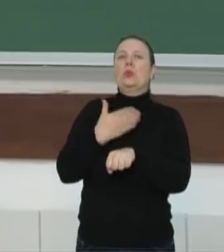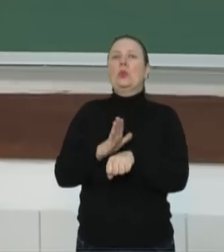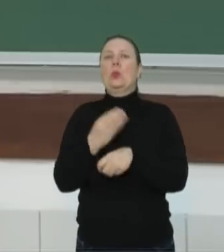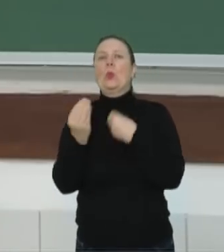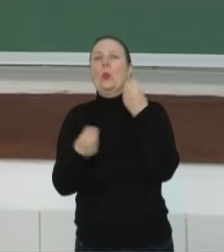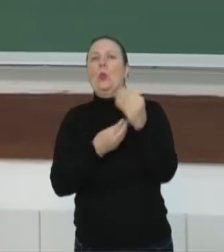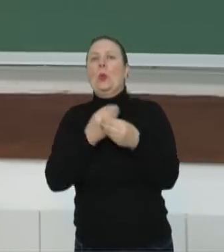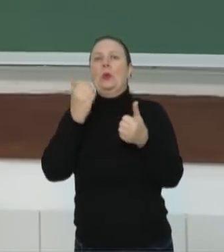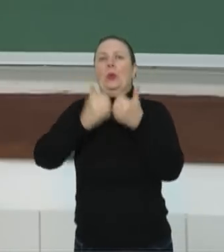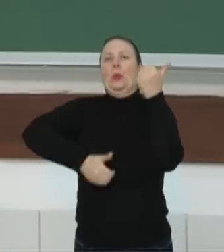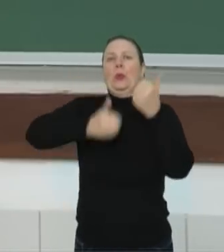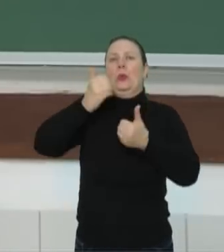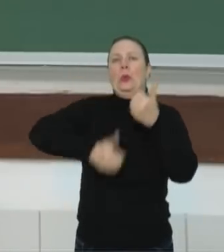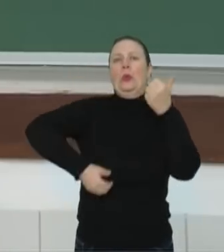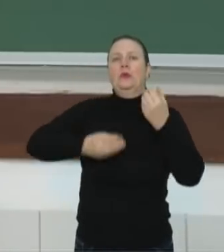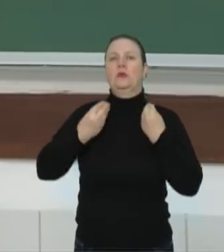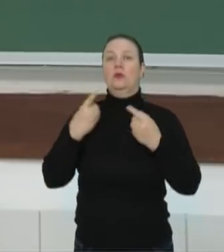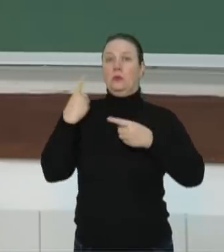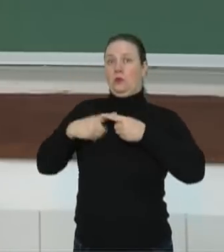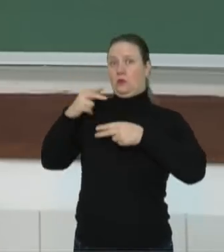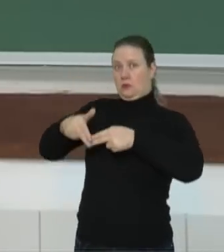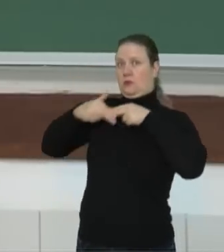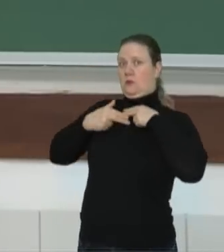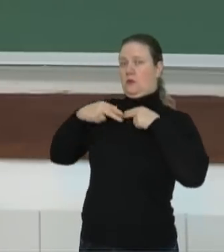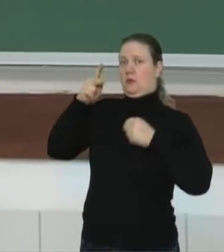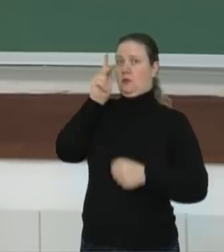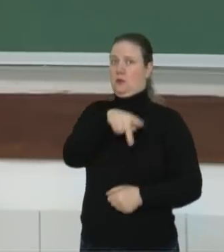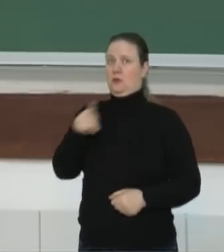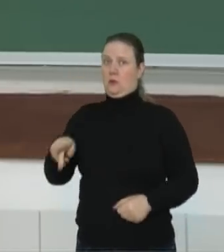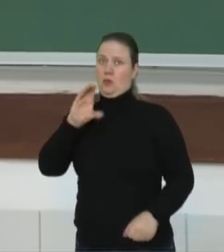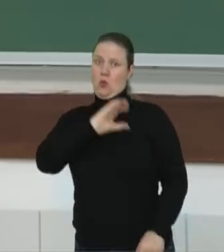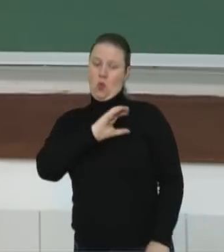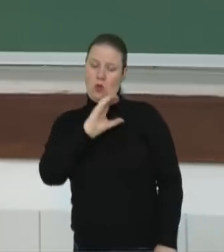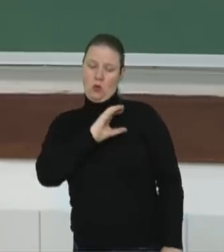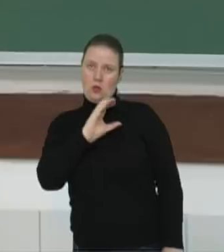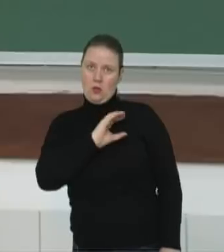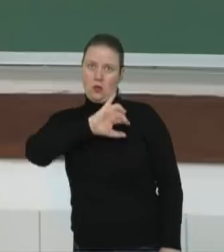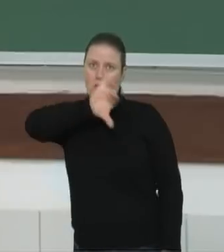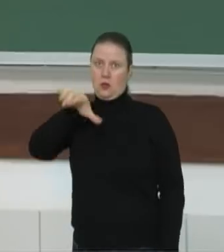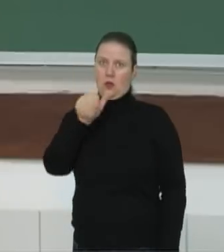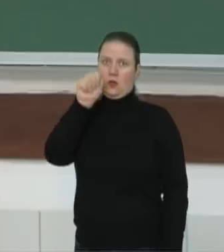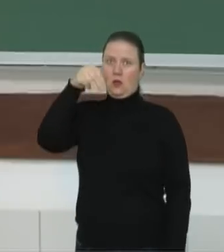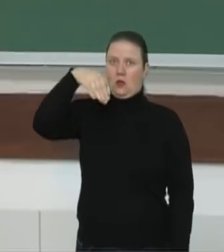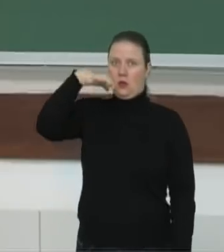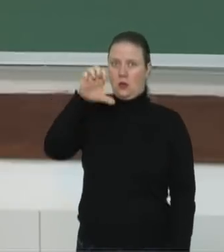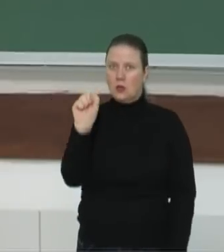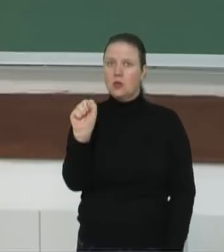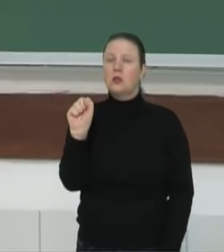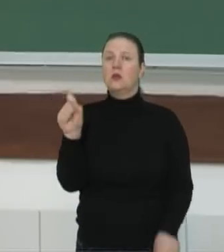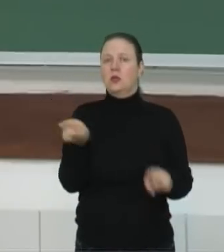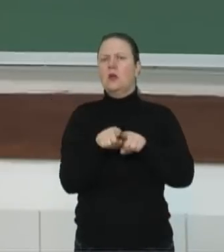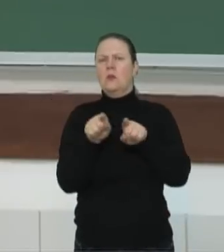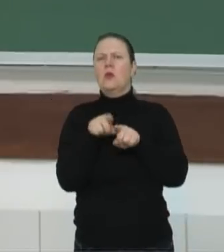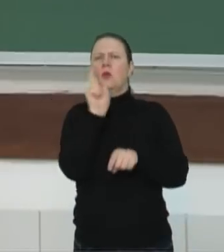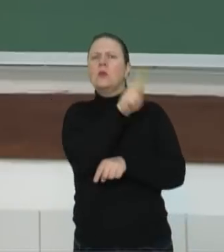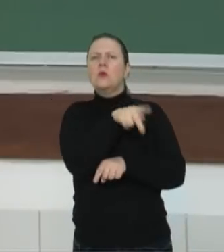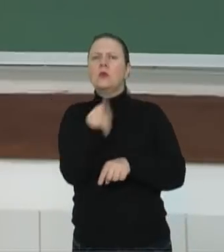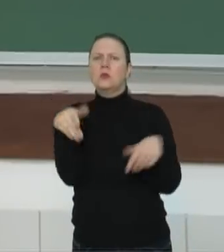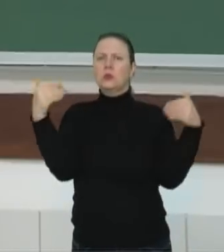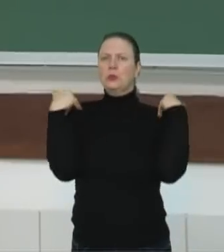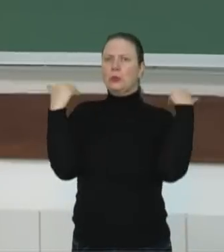esportes. Por isso, esse professor canadense, o James Naismith, que era professor de educação física